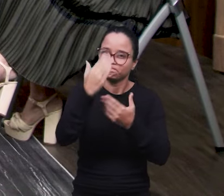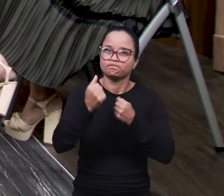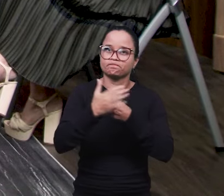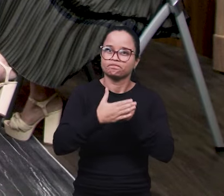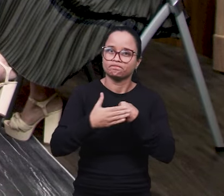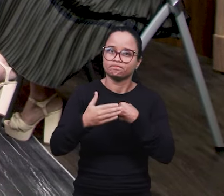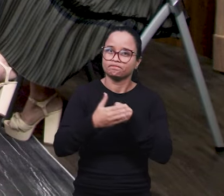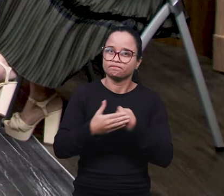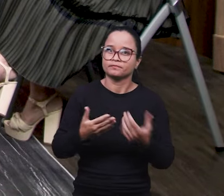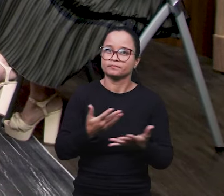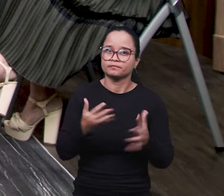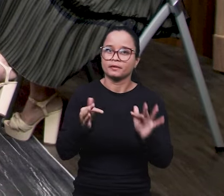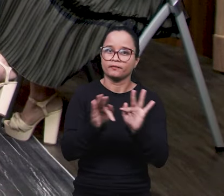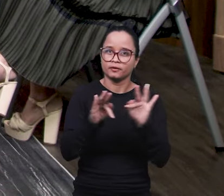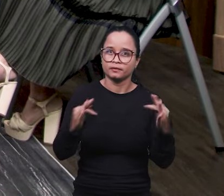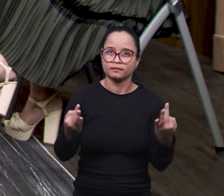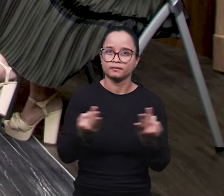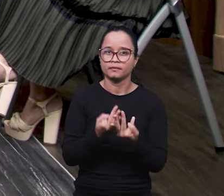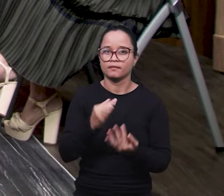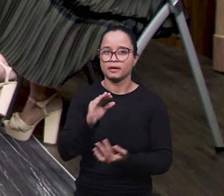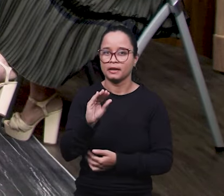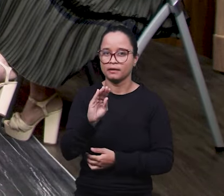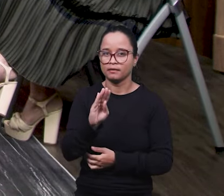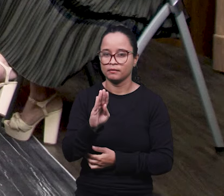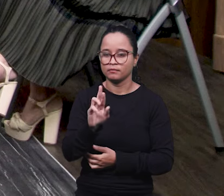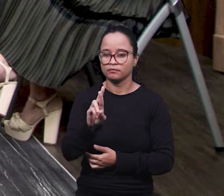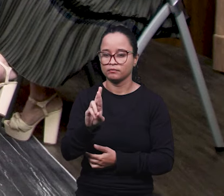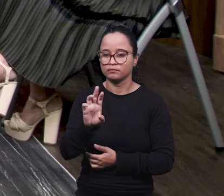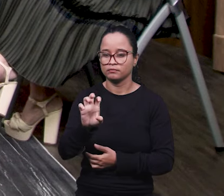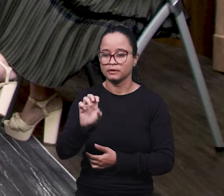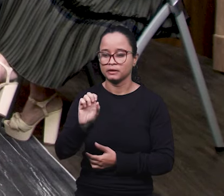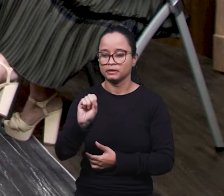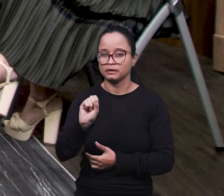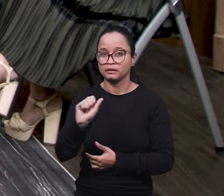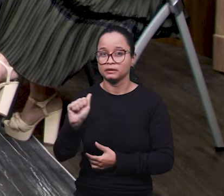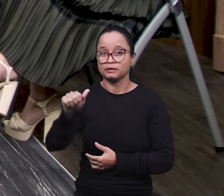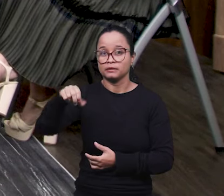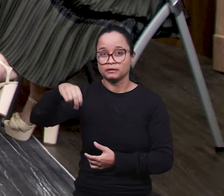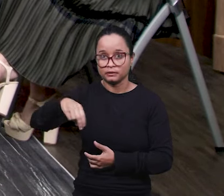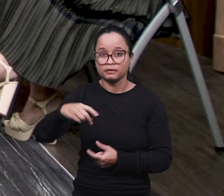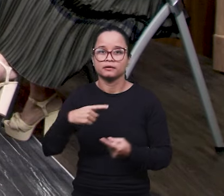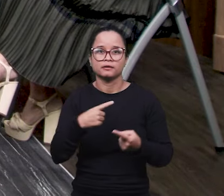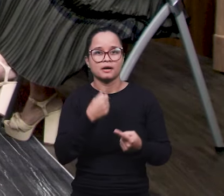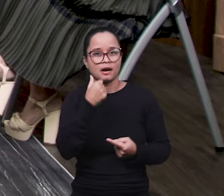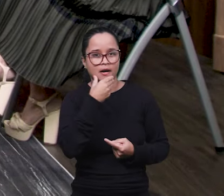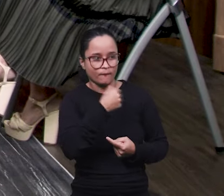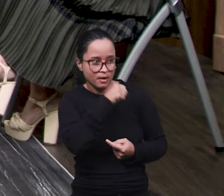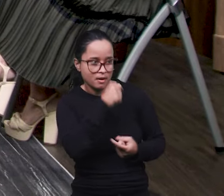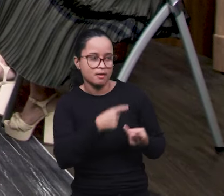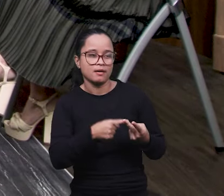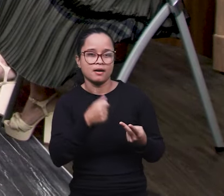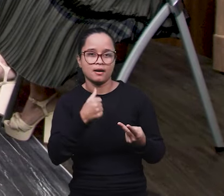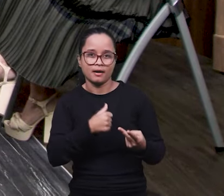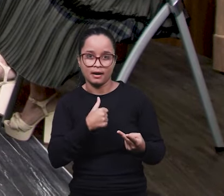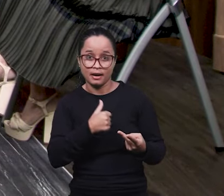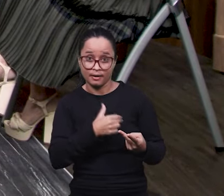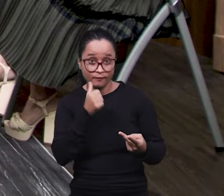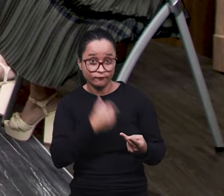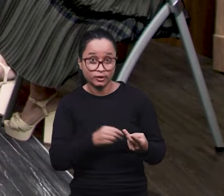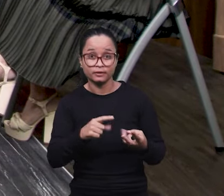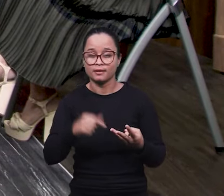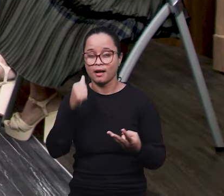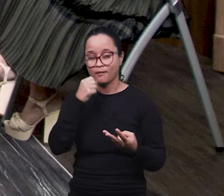da família Bressan BR Vitória Marlene muito obrigada por estar aqui